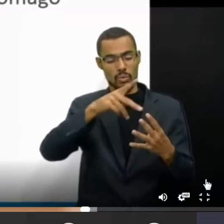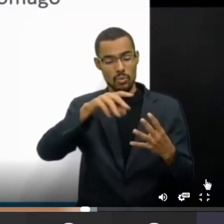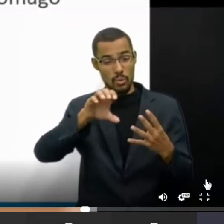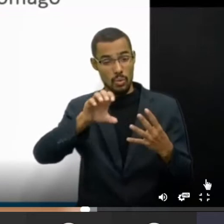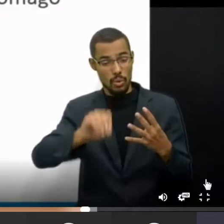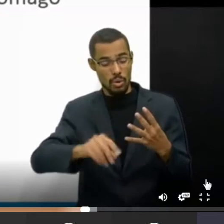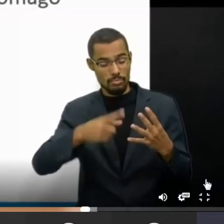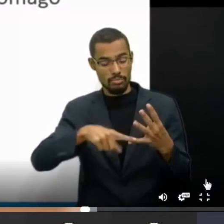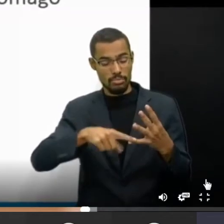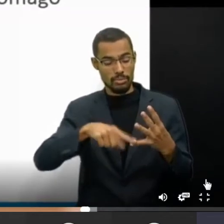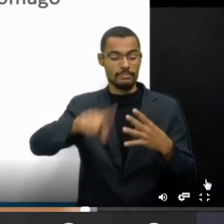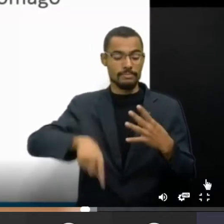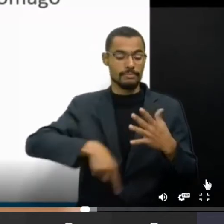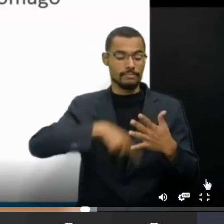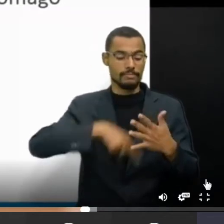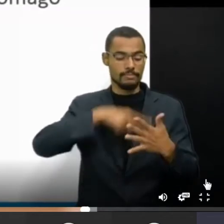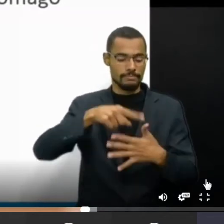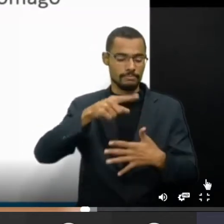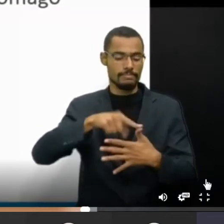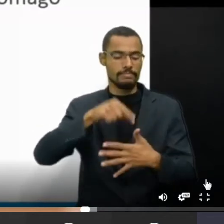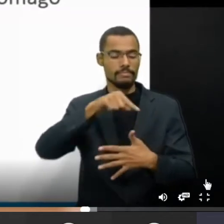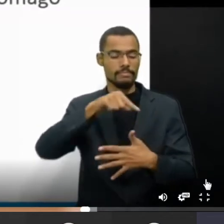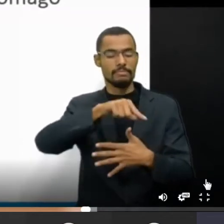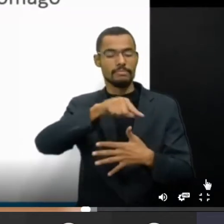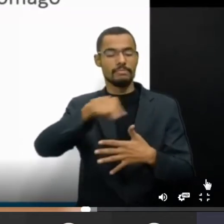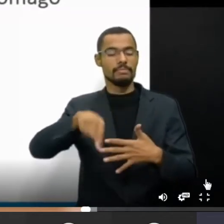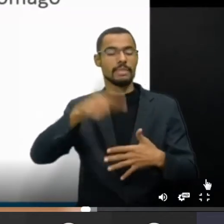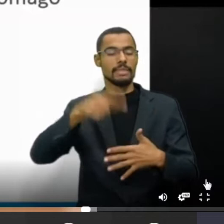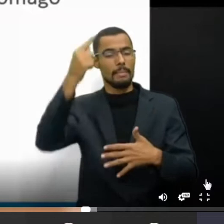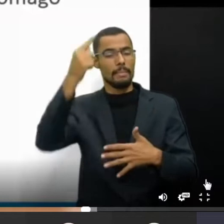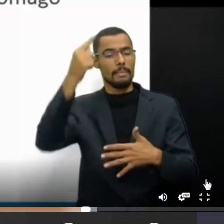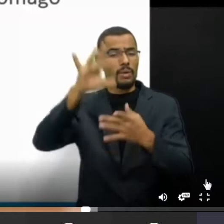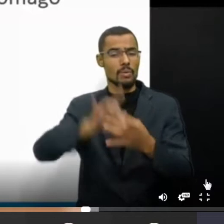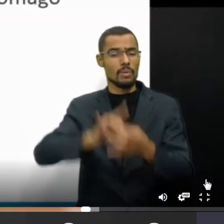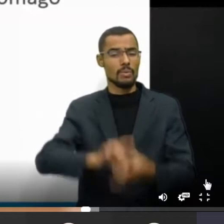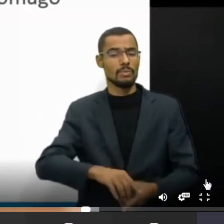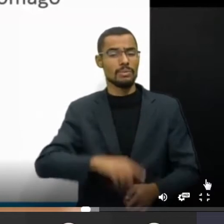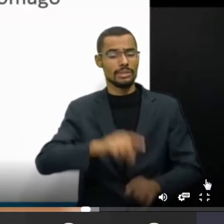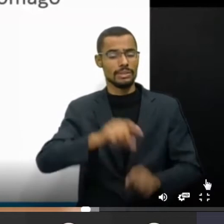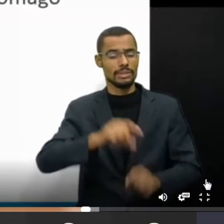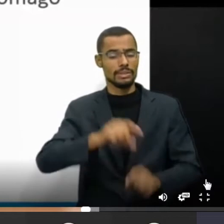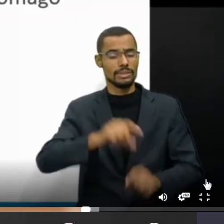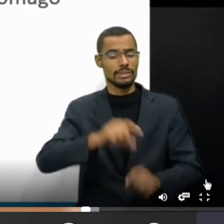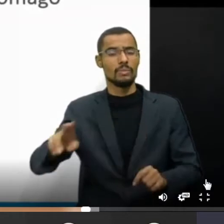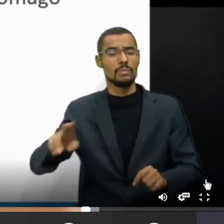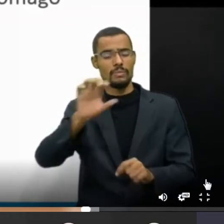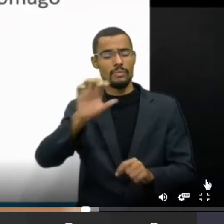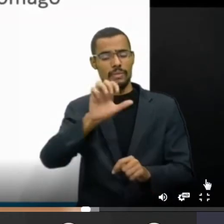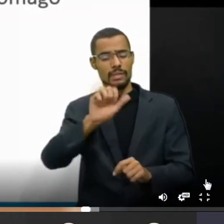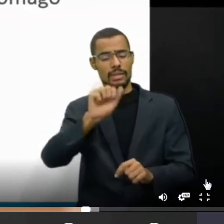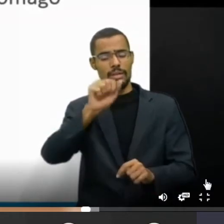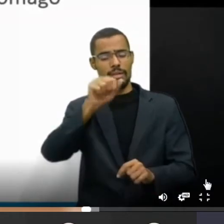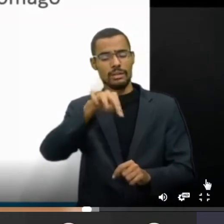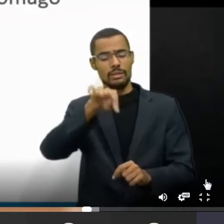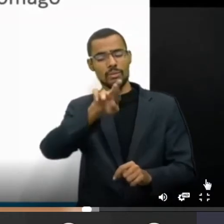do estômago. O corpo, ele se liga a uma porção que é chamada de antro,